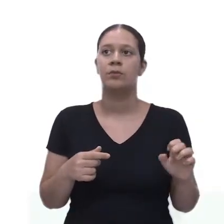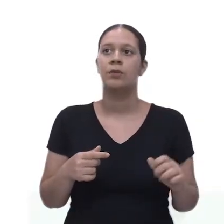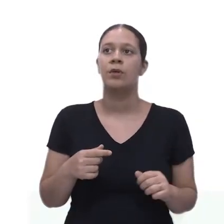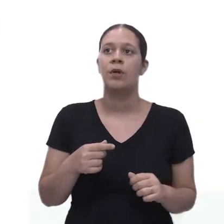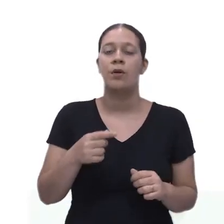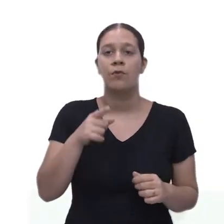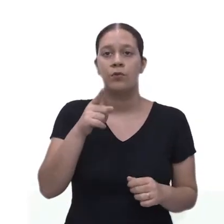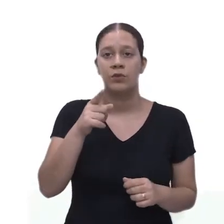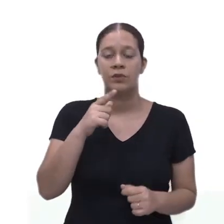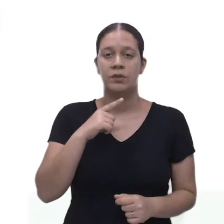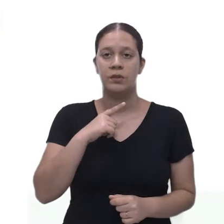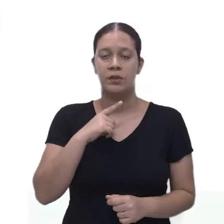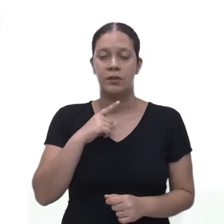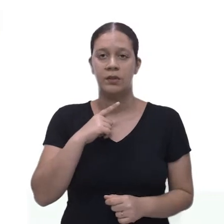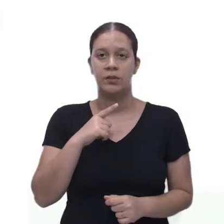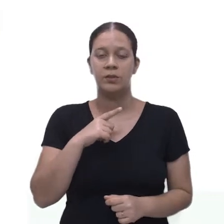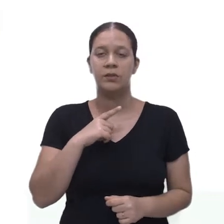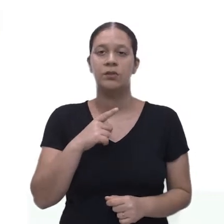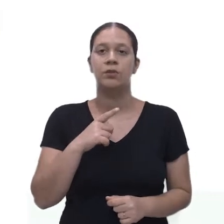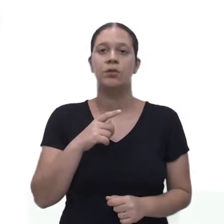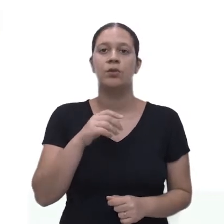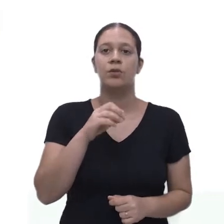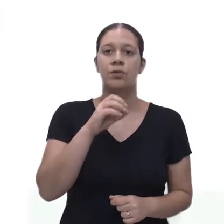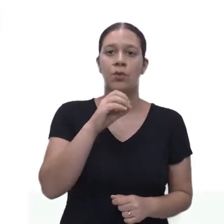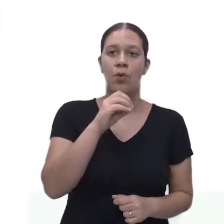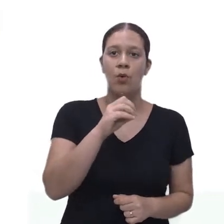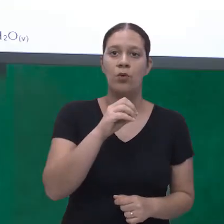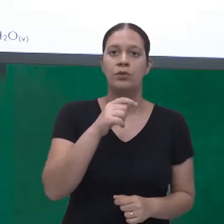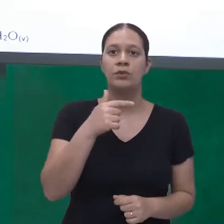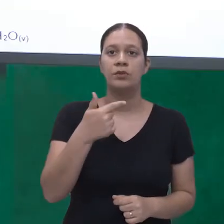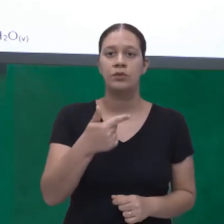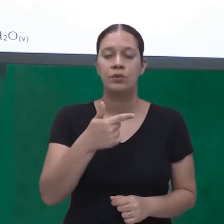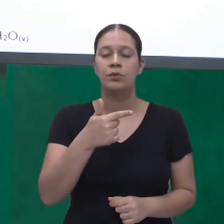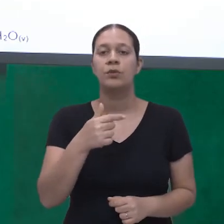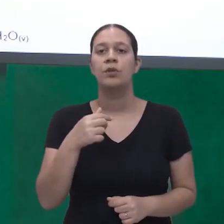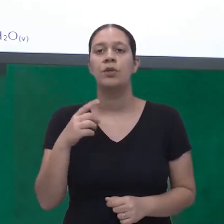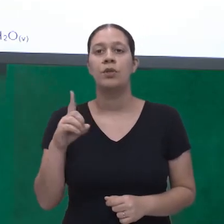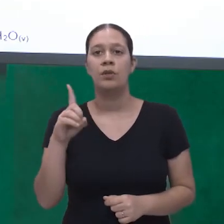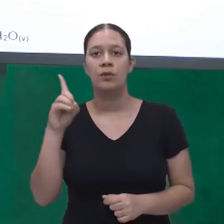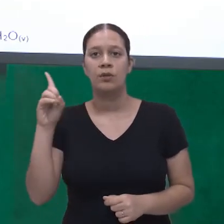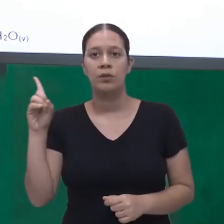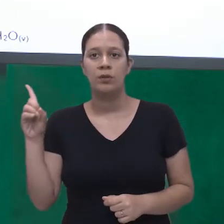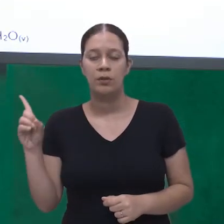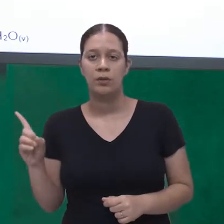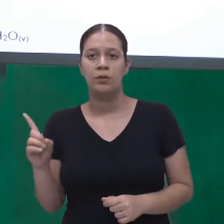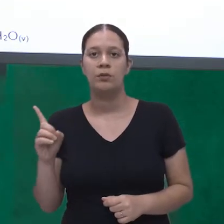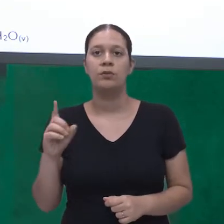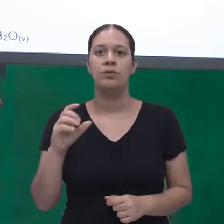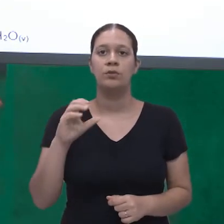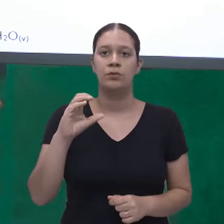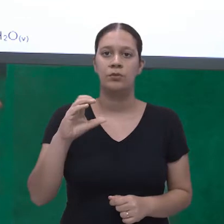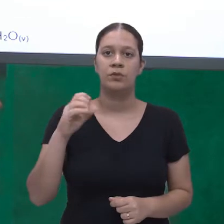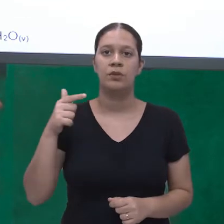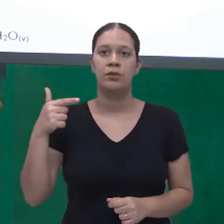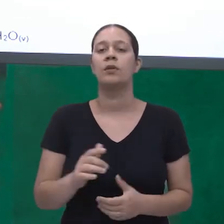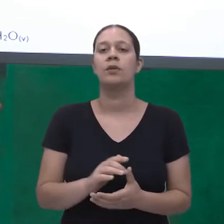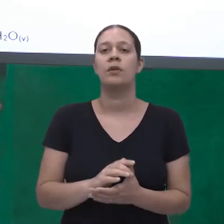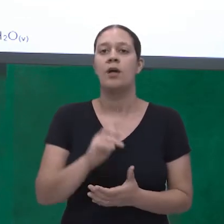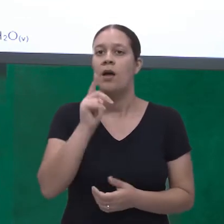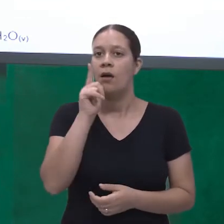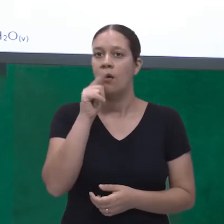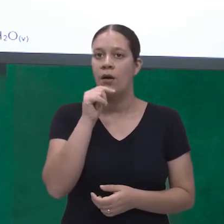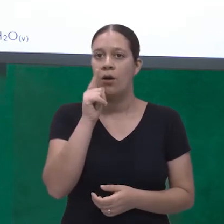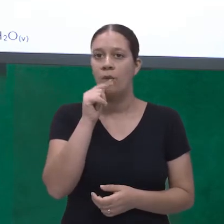do metano, 2 do oxigênio, 3, e do lado direito tem 1 do CO2 e 2